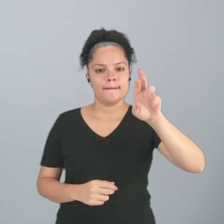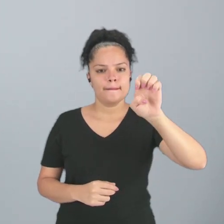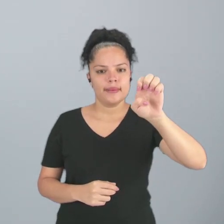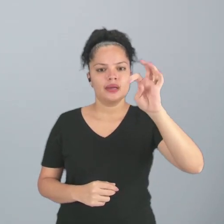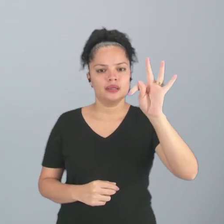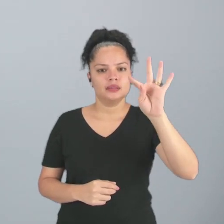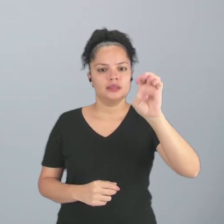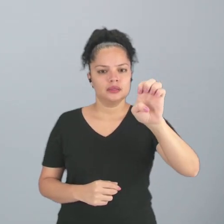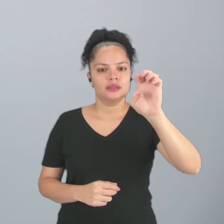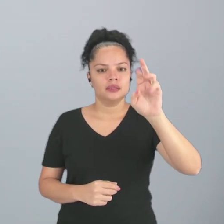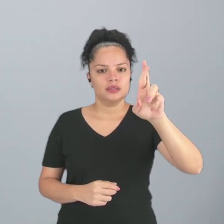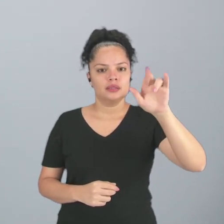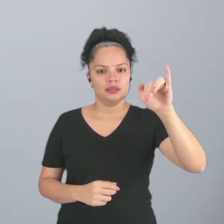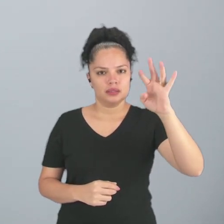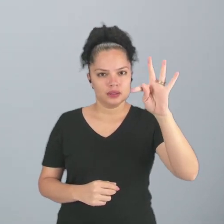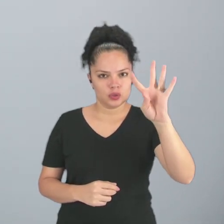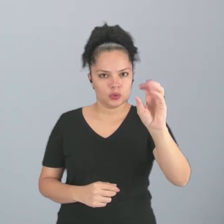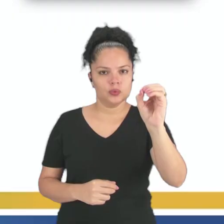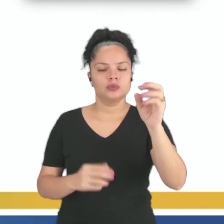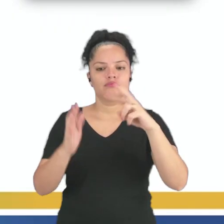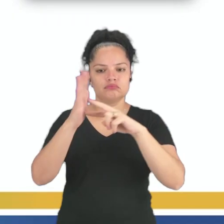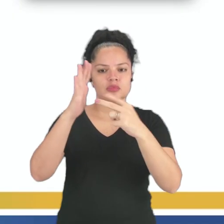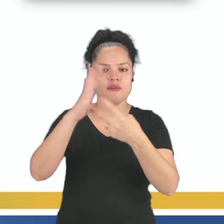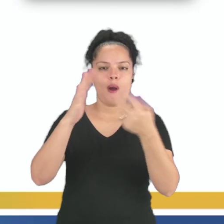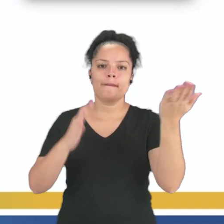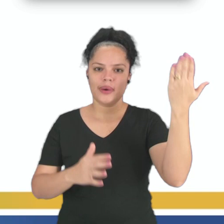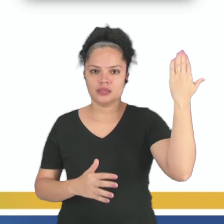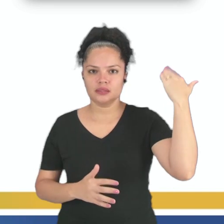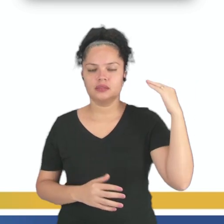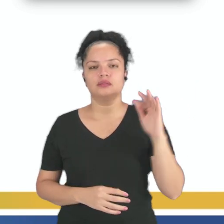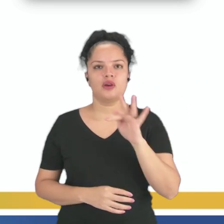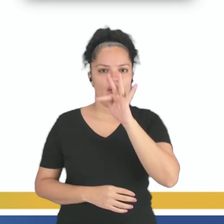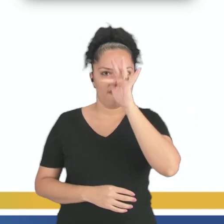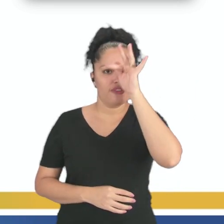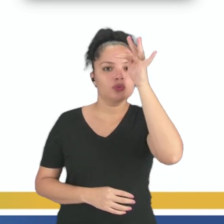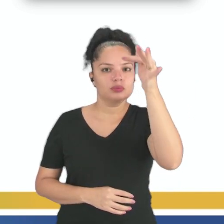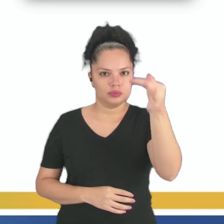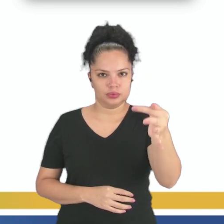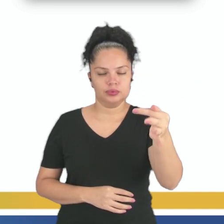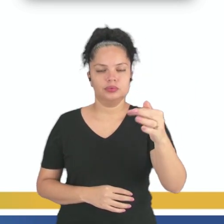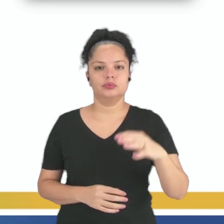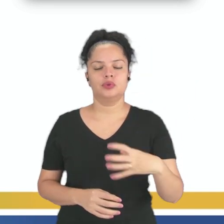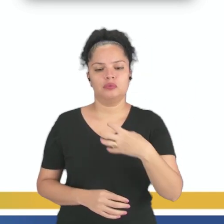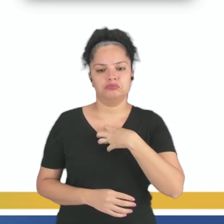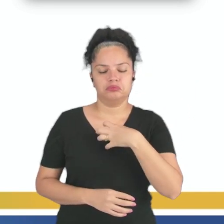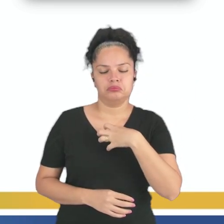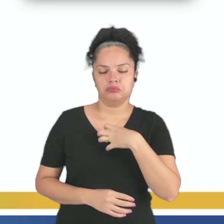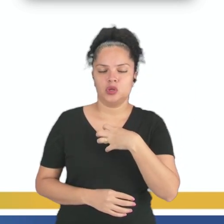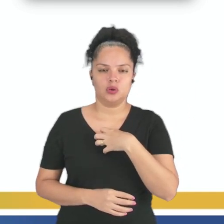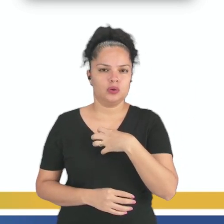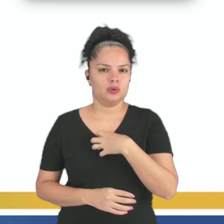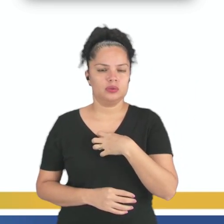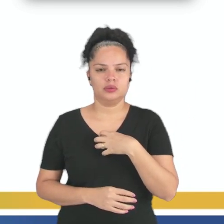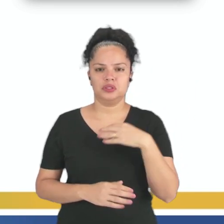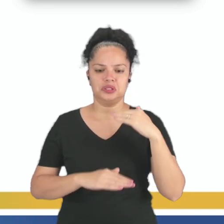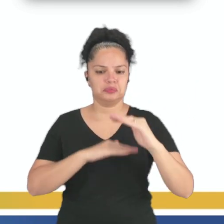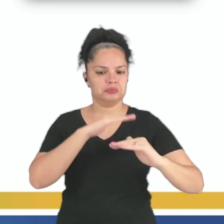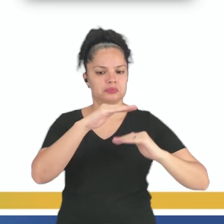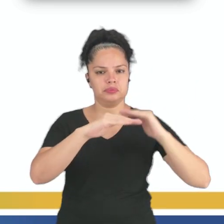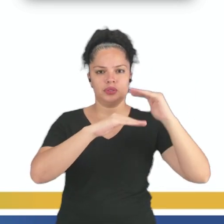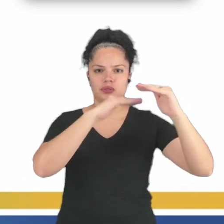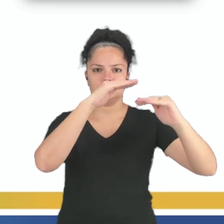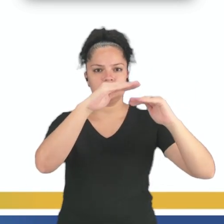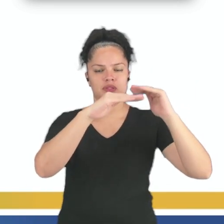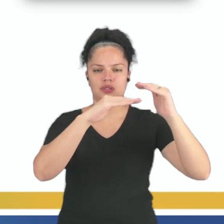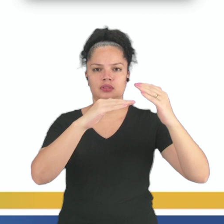vocês associem ao passado, tá? E futuro, como uma ação, um estado, um processo ou